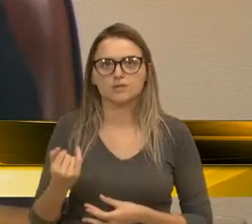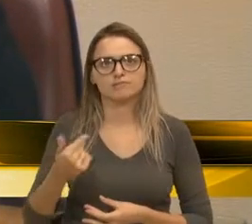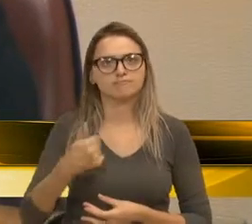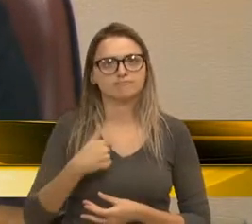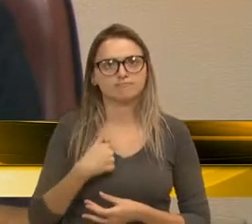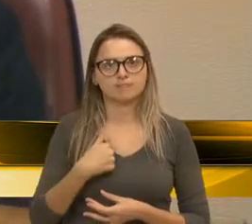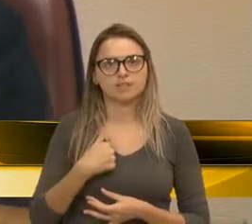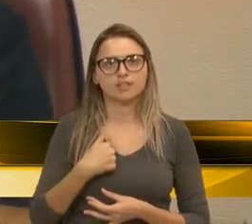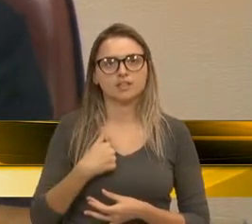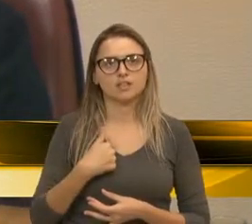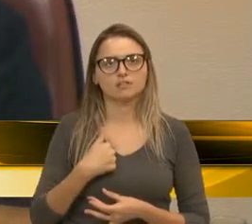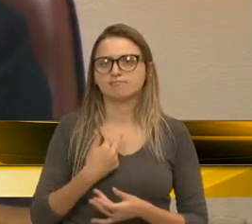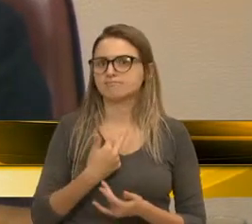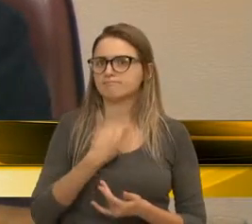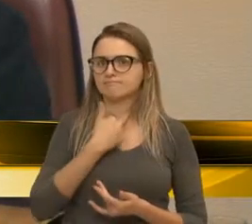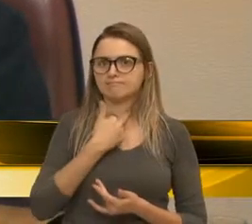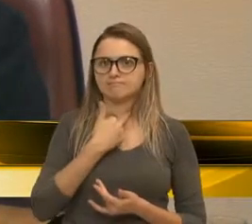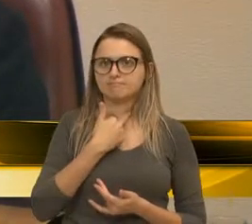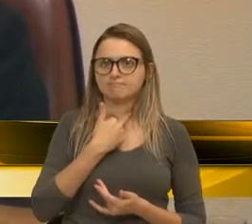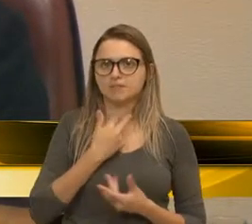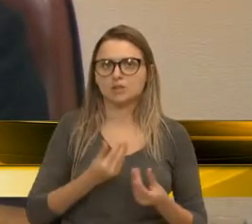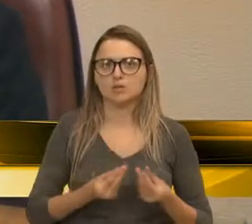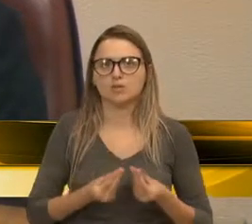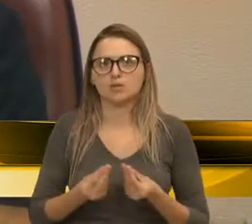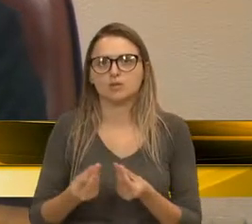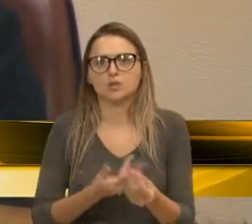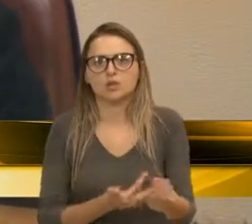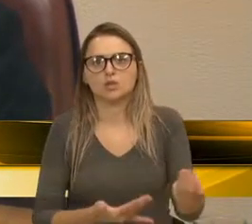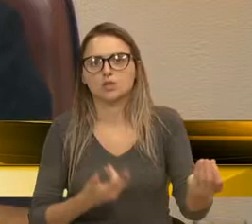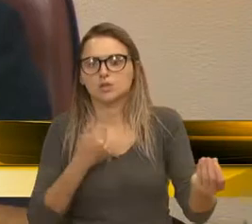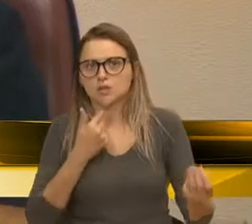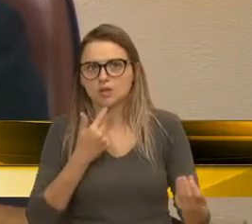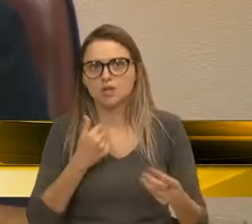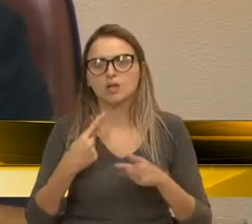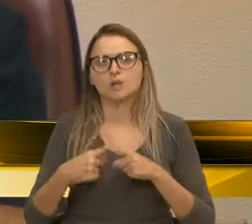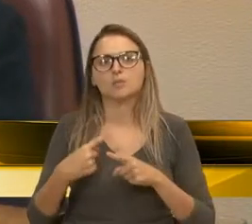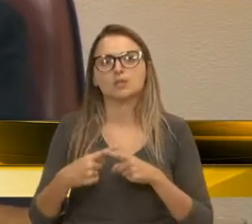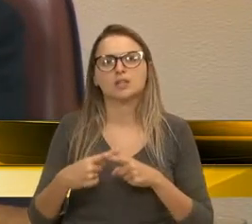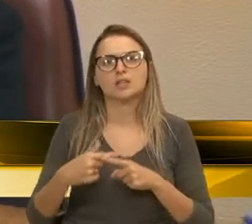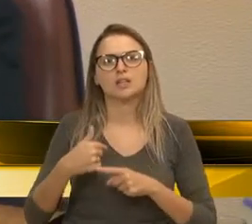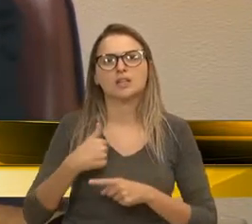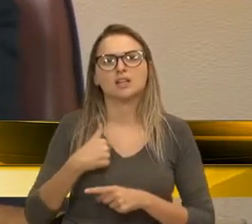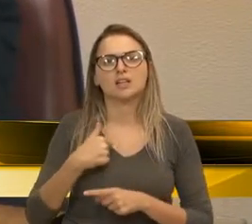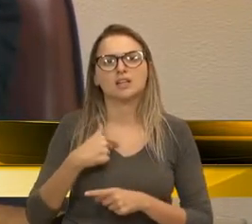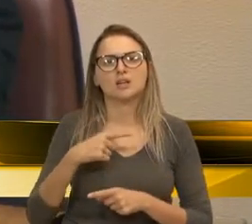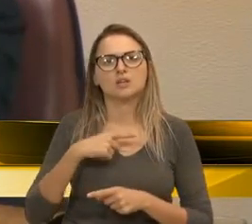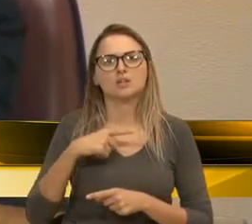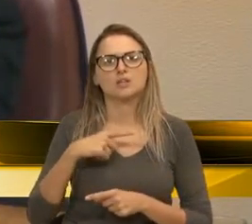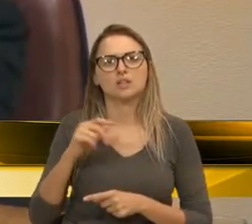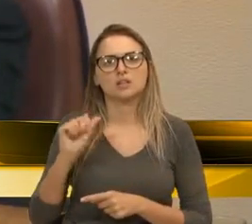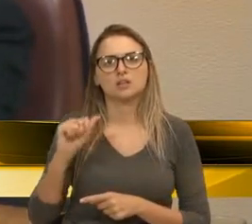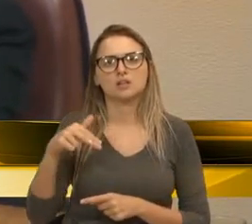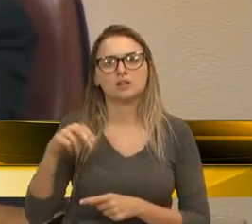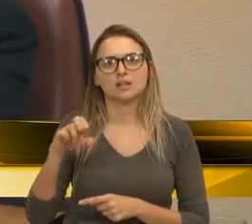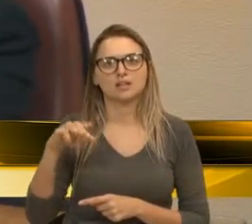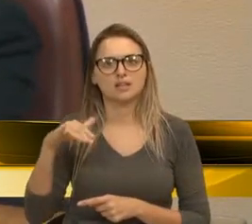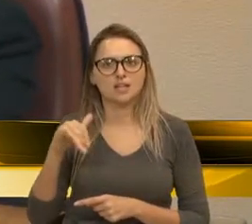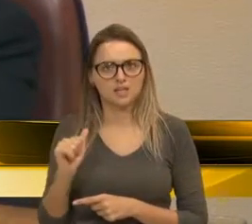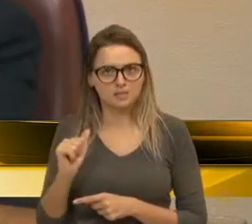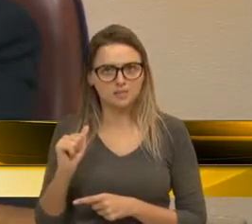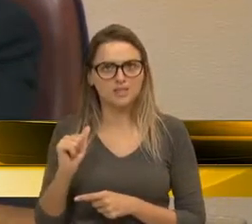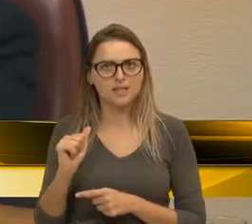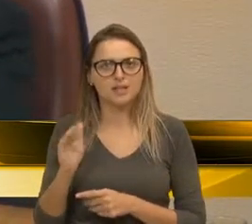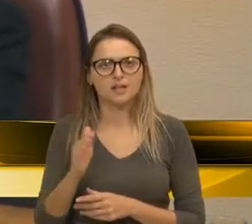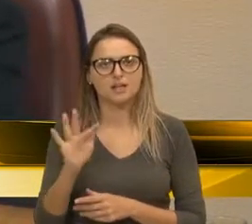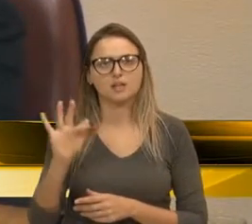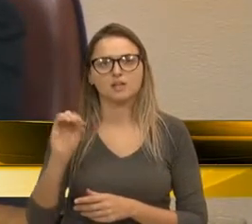lamentavelmente, um diagnóstico que eu não posso ser doador de sangue. Eu tenho que verificar a questão dos órgãos, porque eu sou portador de um traço da anemia falciforme, que